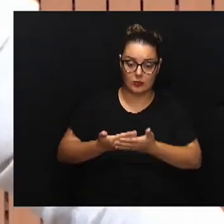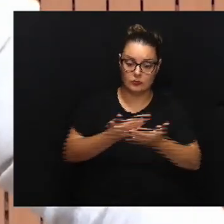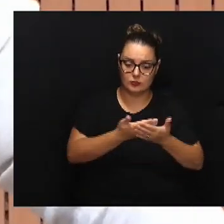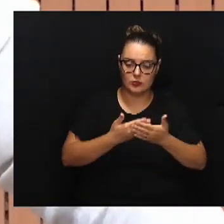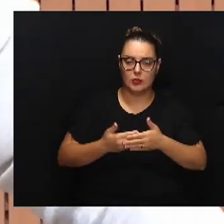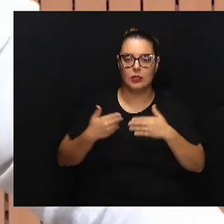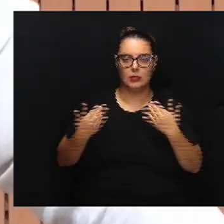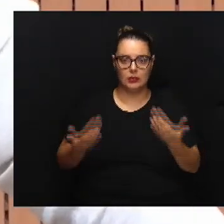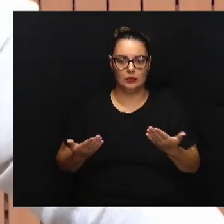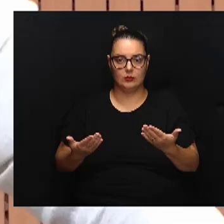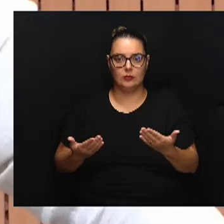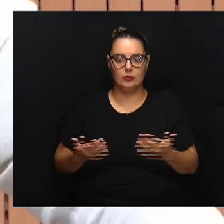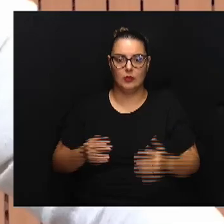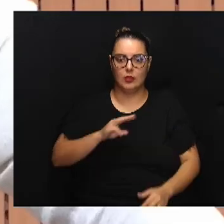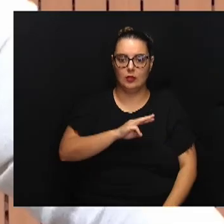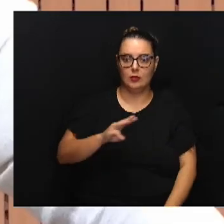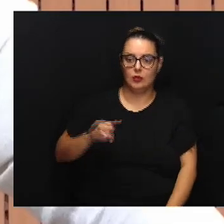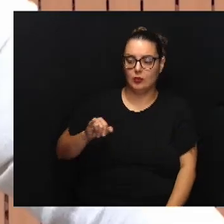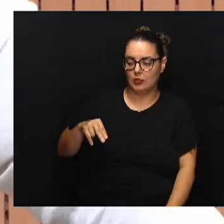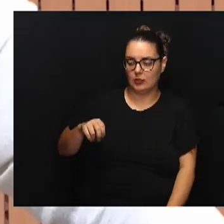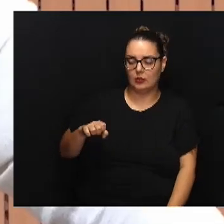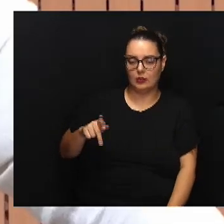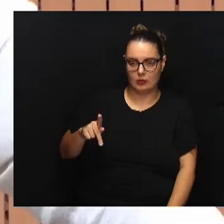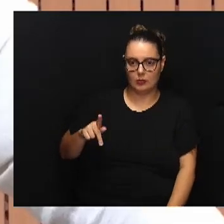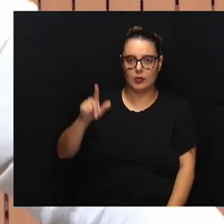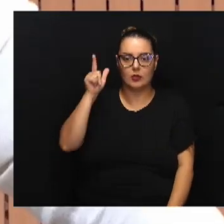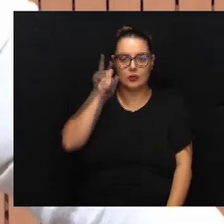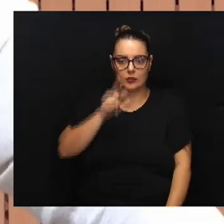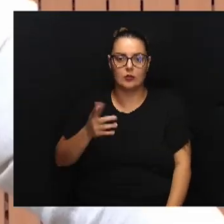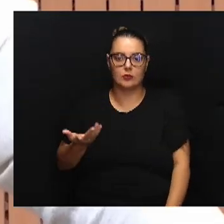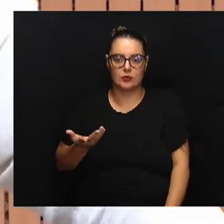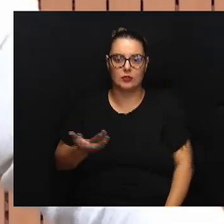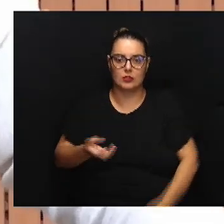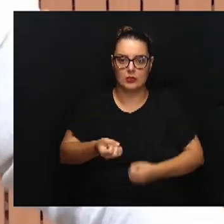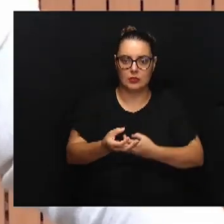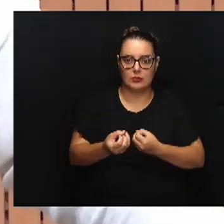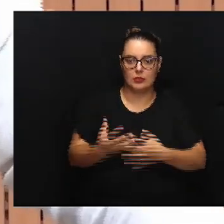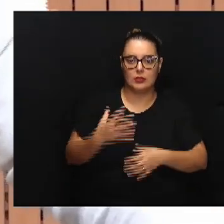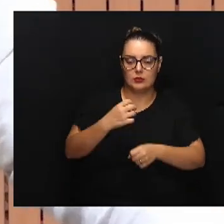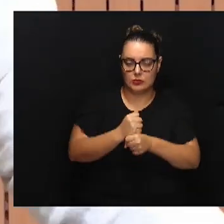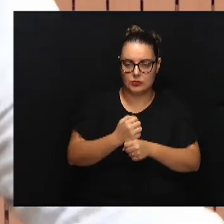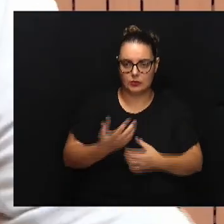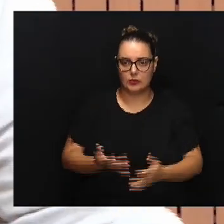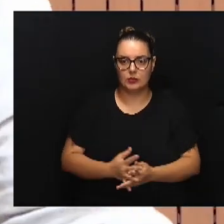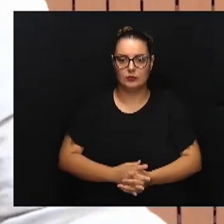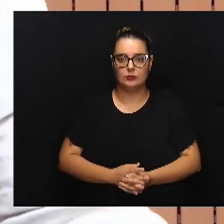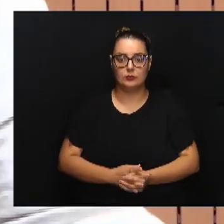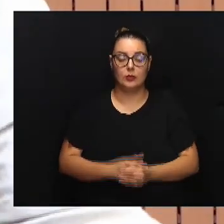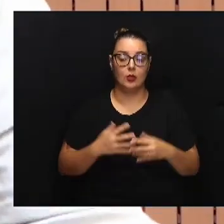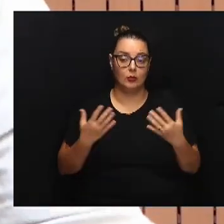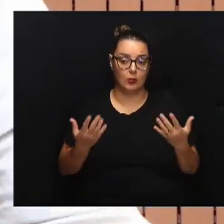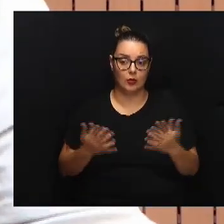Então, pelo site do INEP, a gente consegue desses dados desagregados, né? Bom,